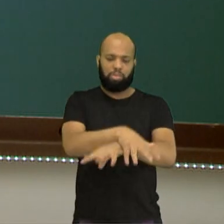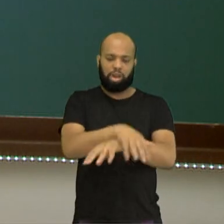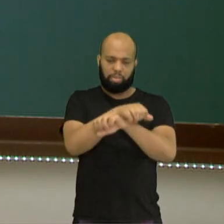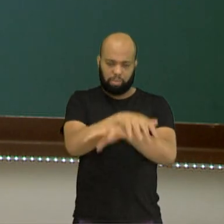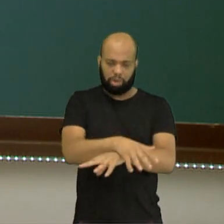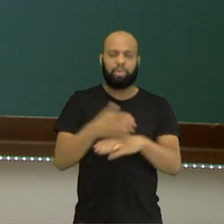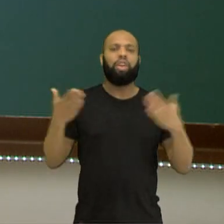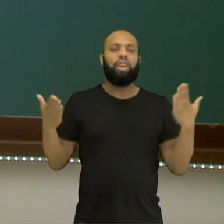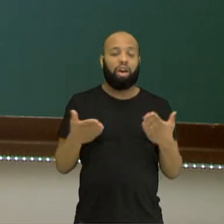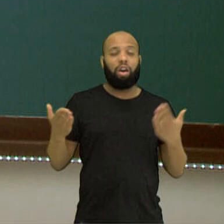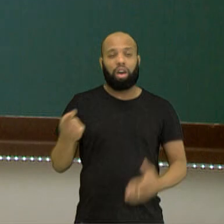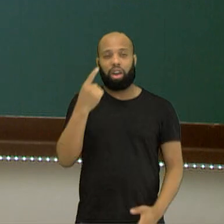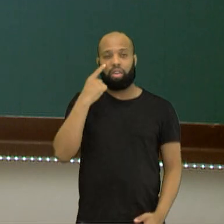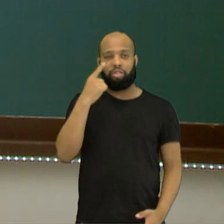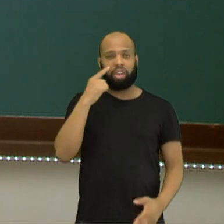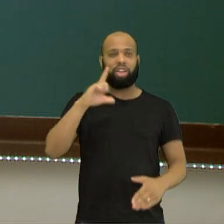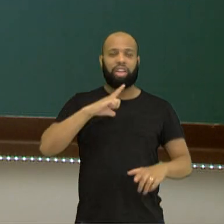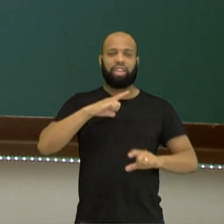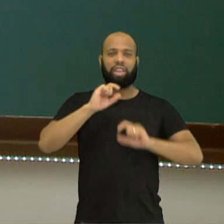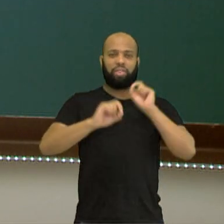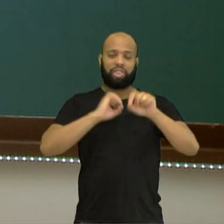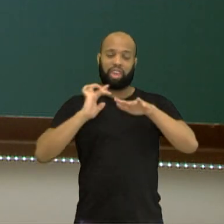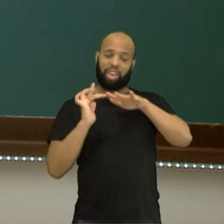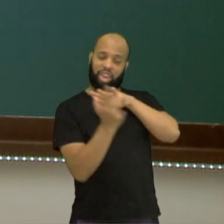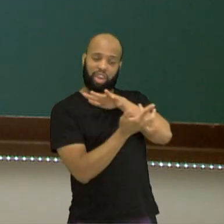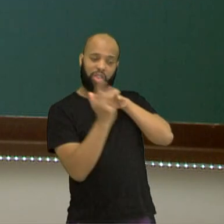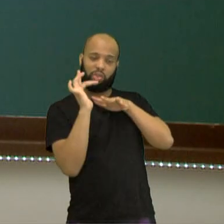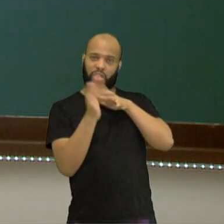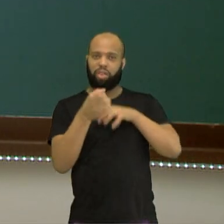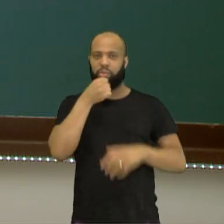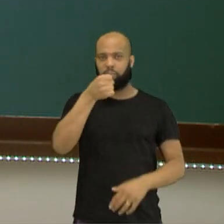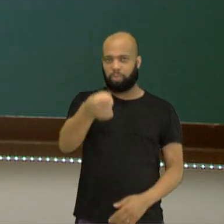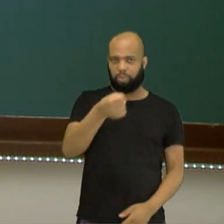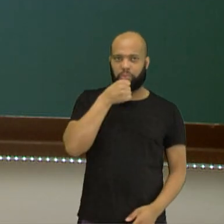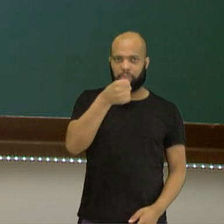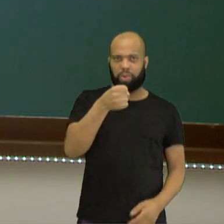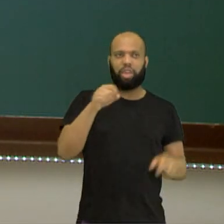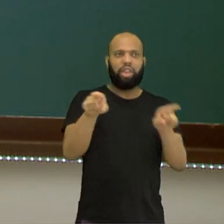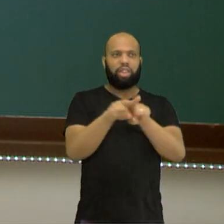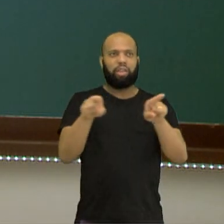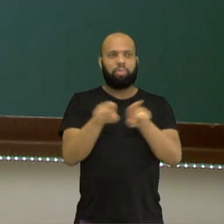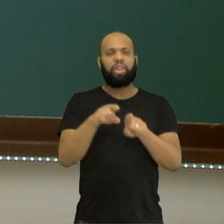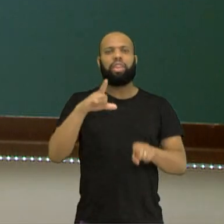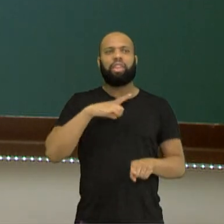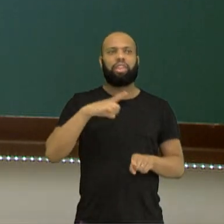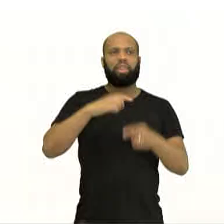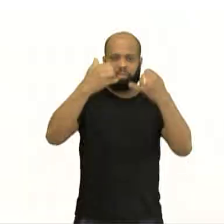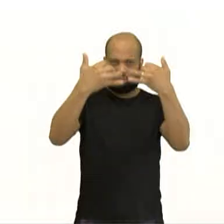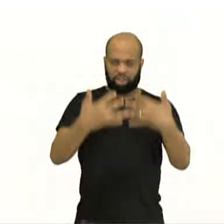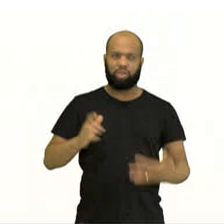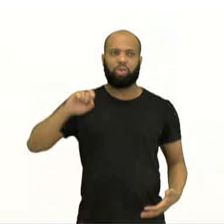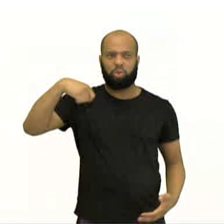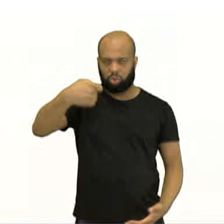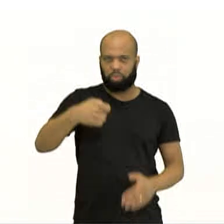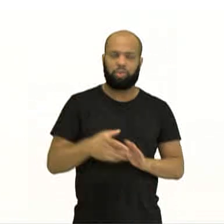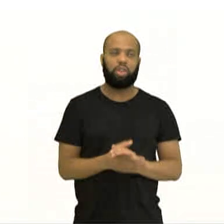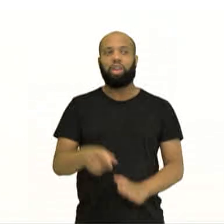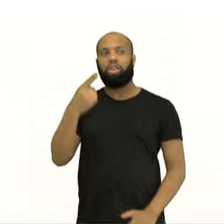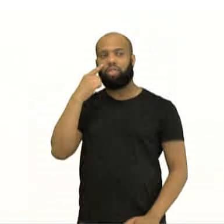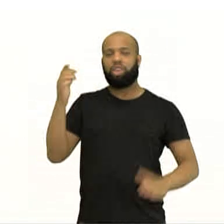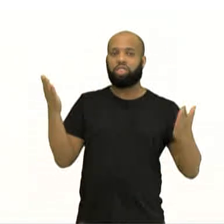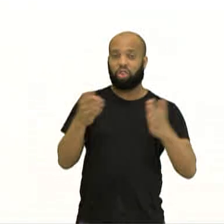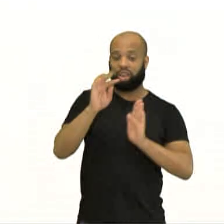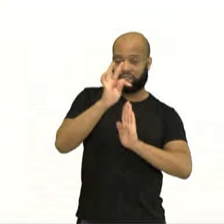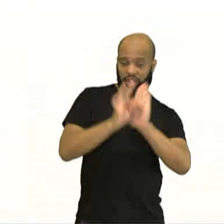aqui uma matéria numa rede social e um comentário a respeito. Nós temos aqui uma matéria